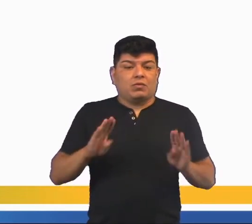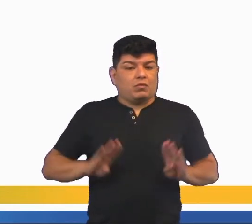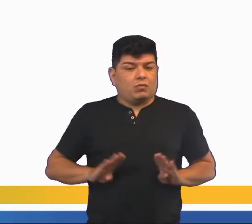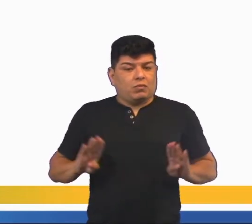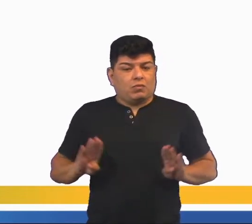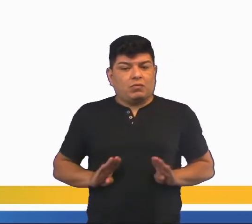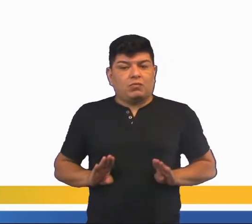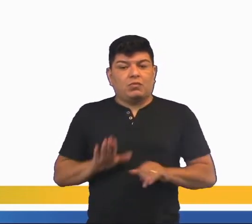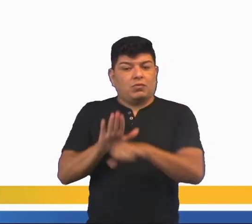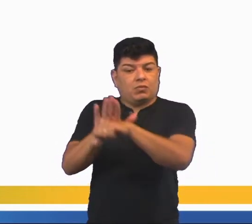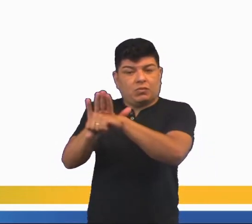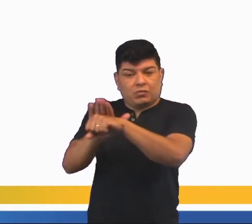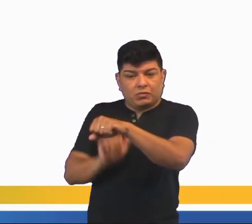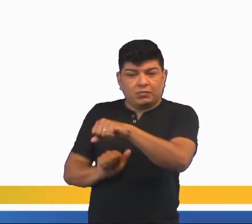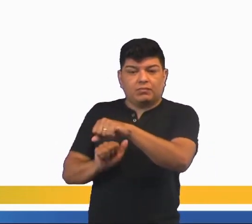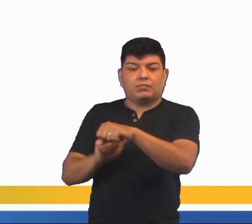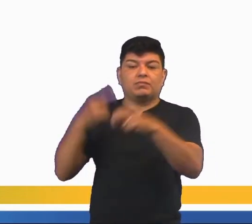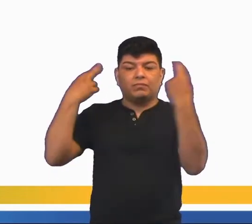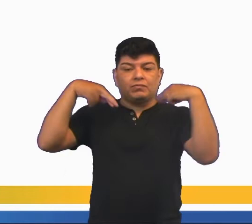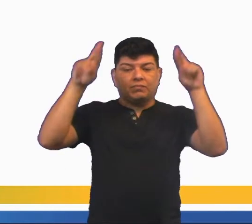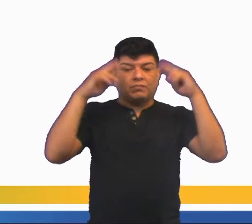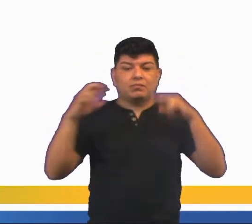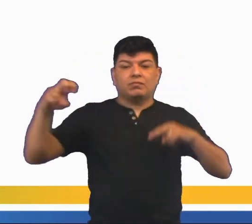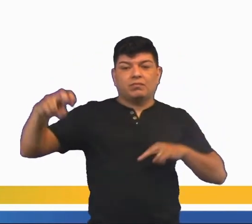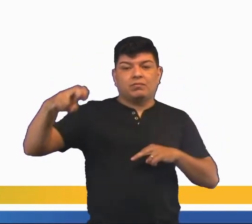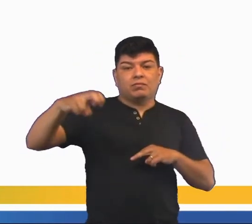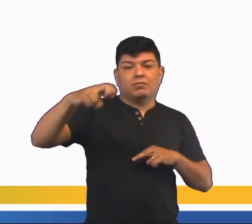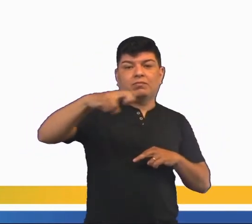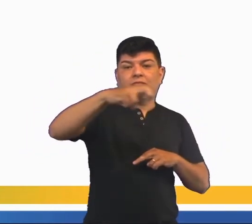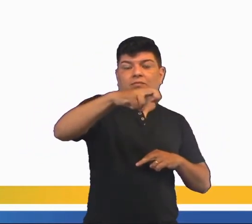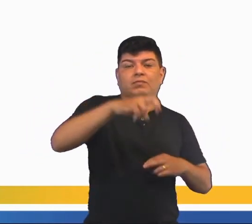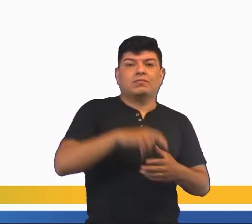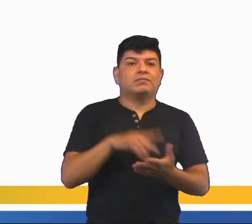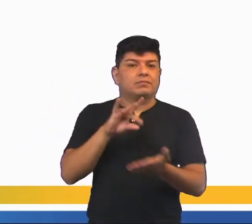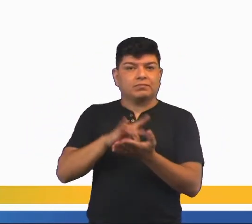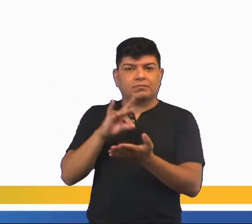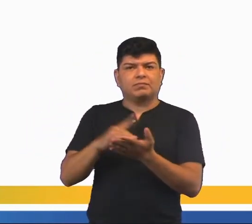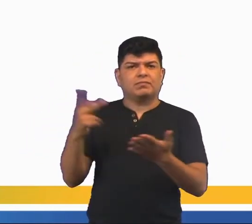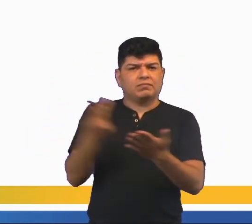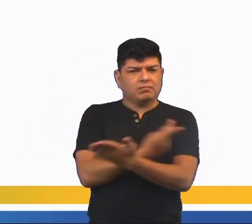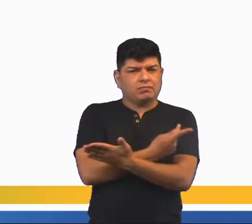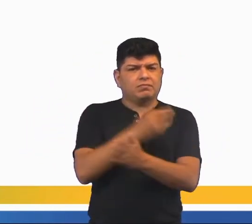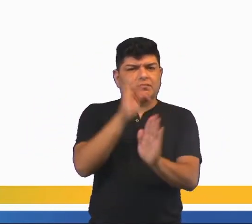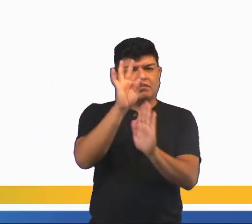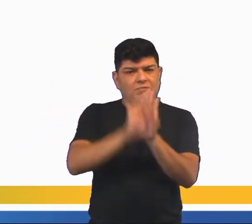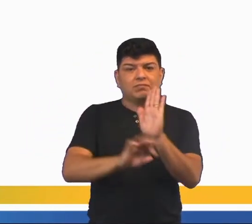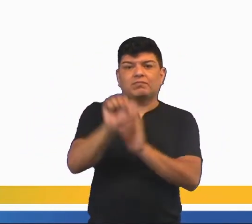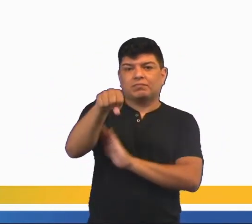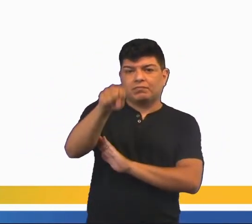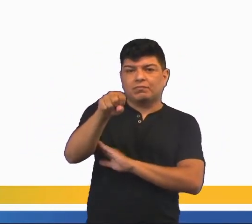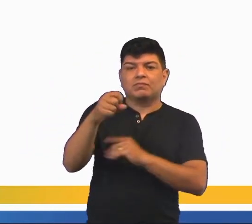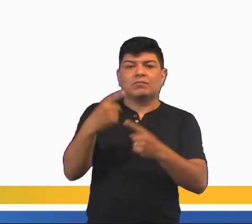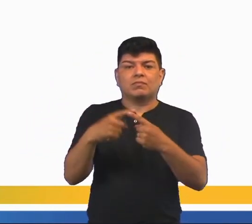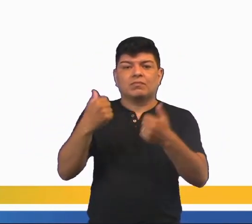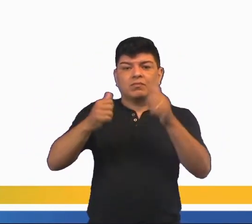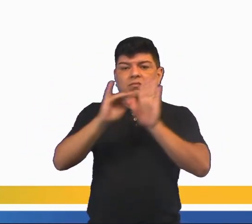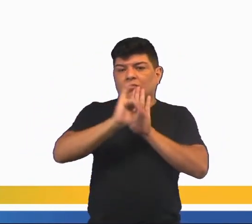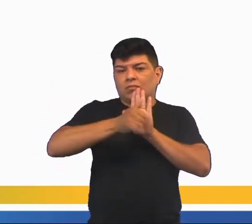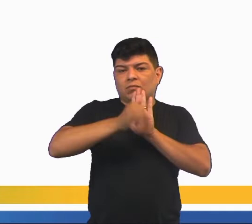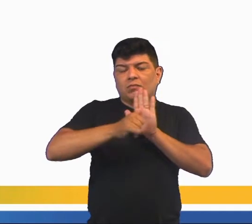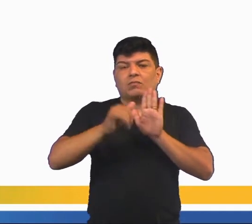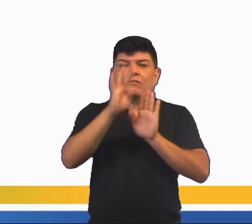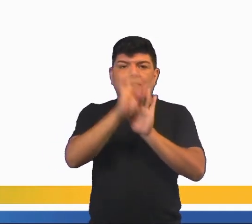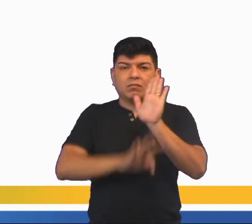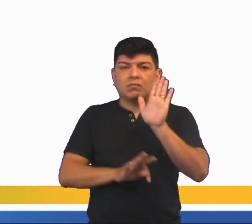Como estava com fome, ele chamou uma ovelha que ia passando. Realmente isso aconteceu no texto? Sim, como está narrando no